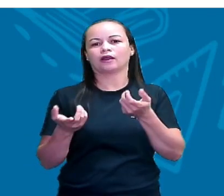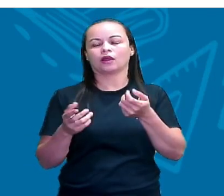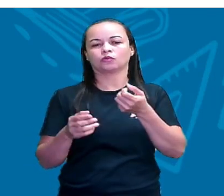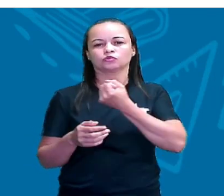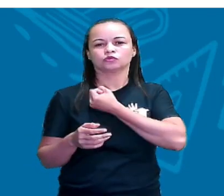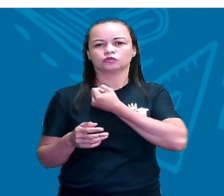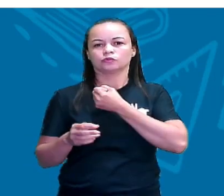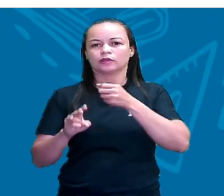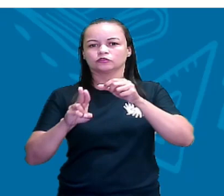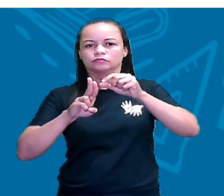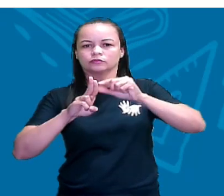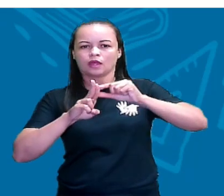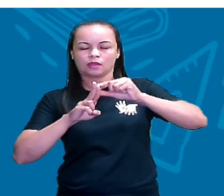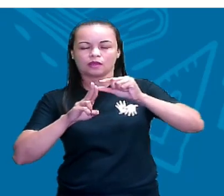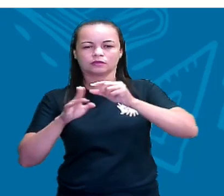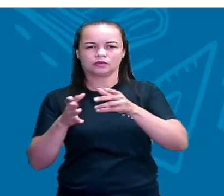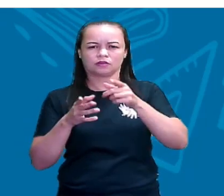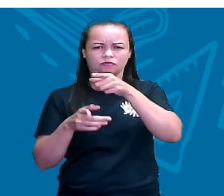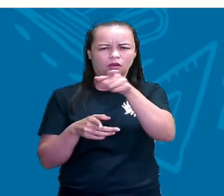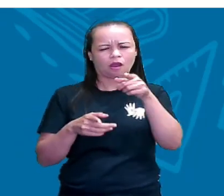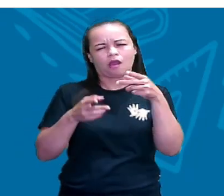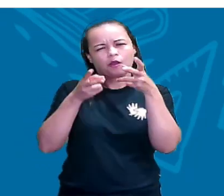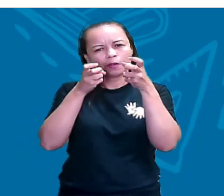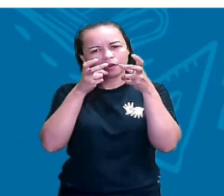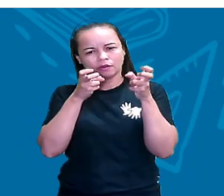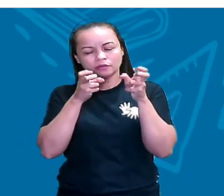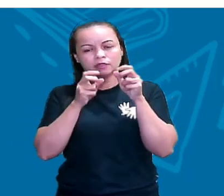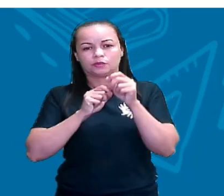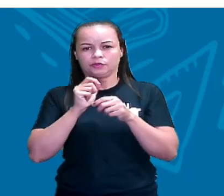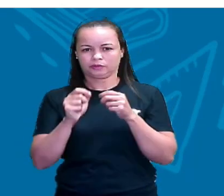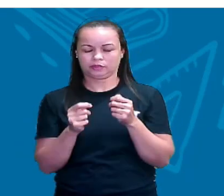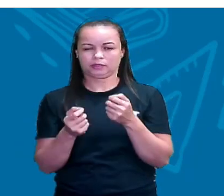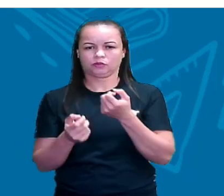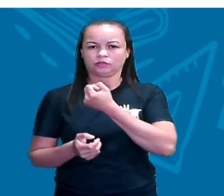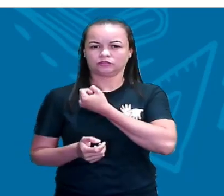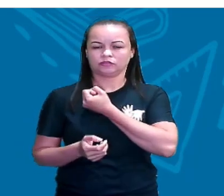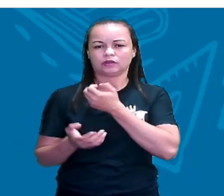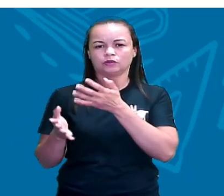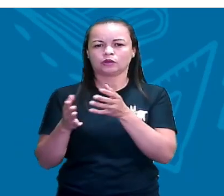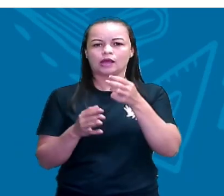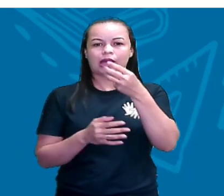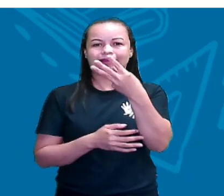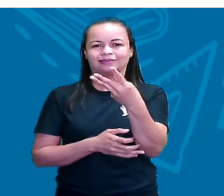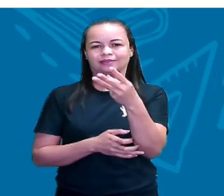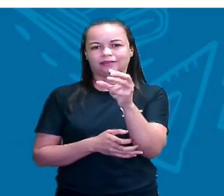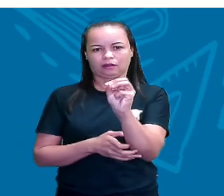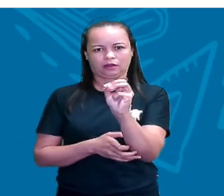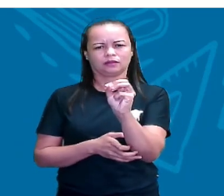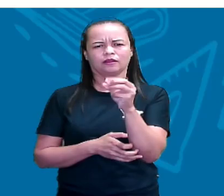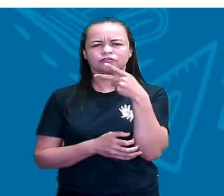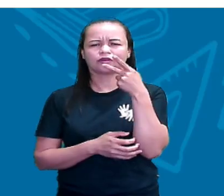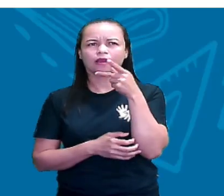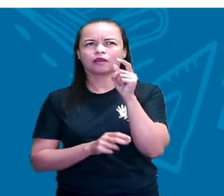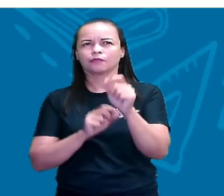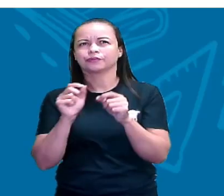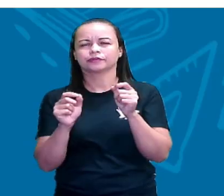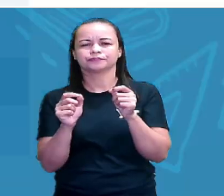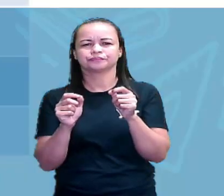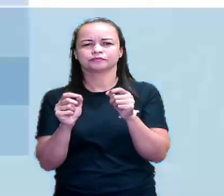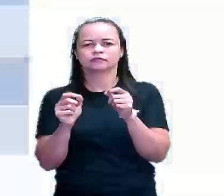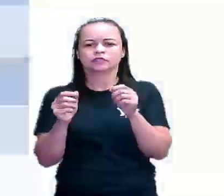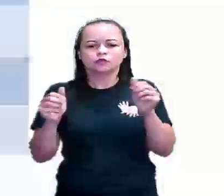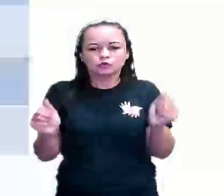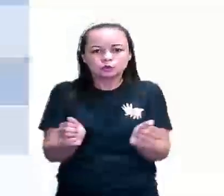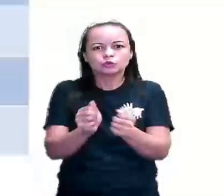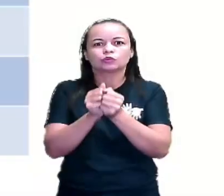quê? Vocês vão observar que quando a gente fala do 30, ó, a gente já não